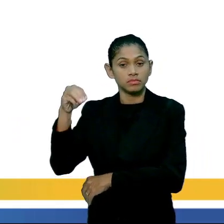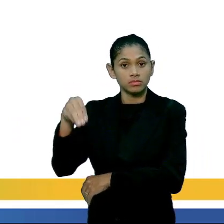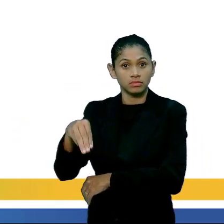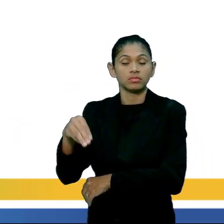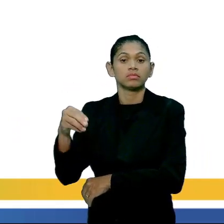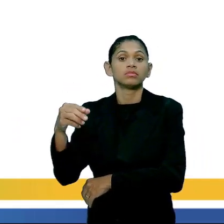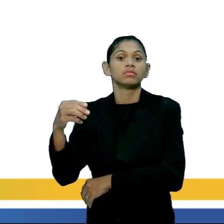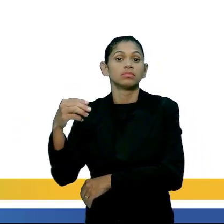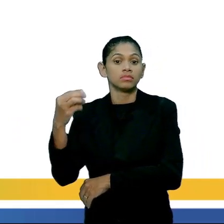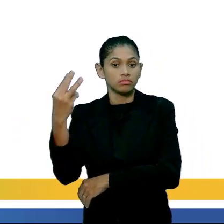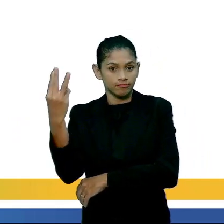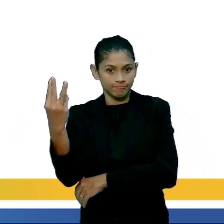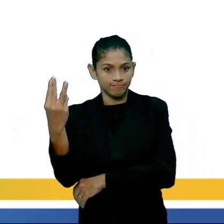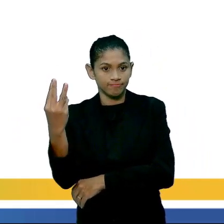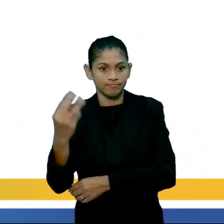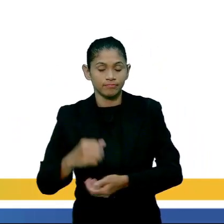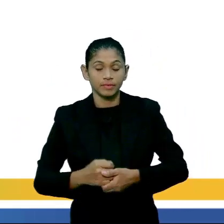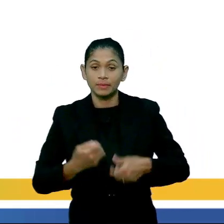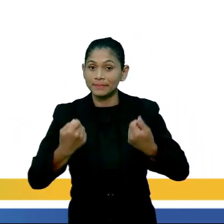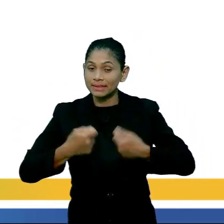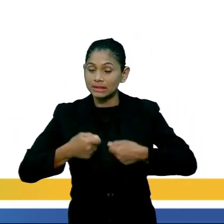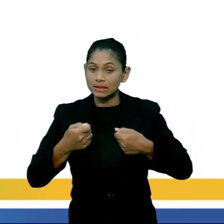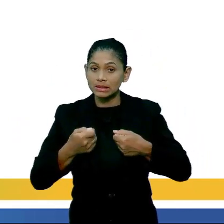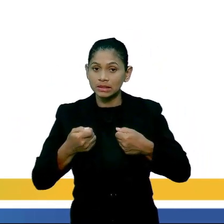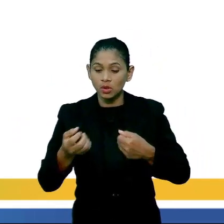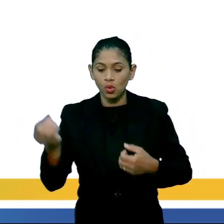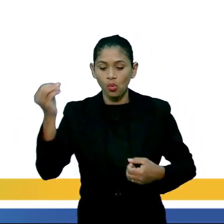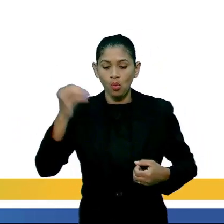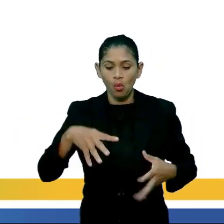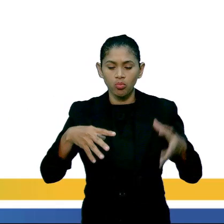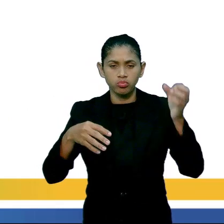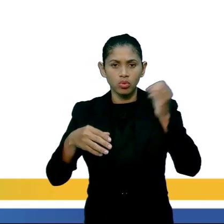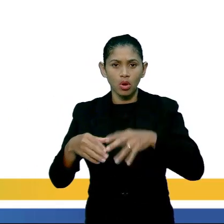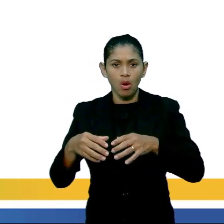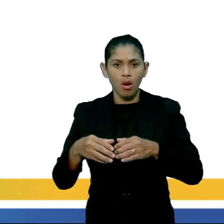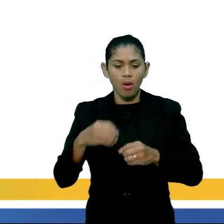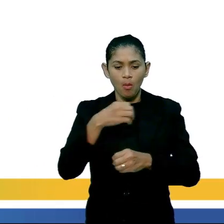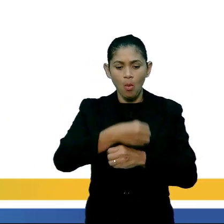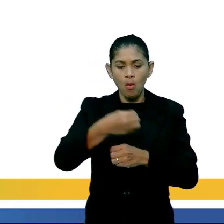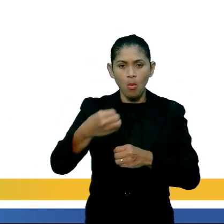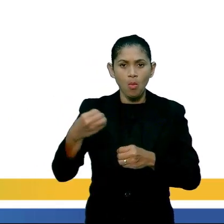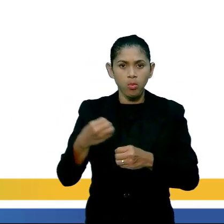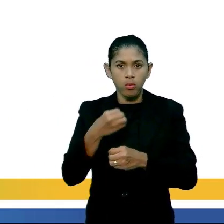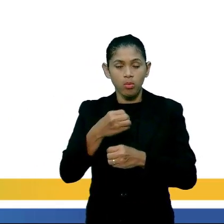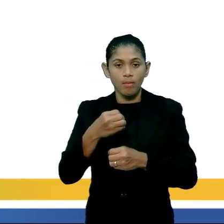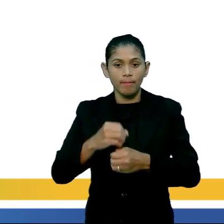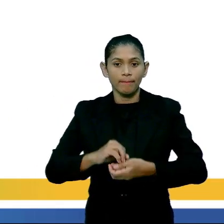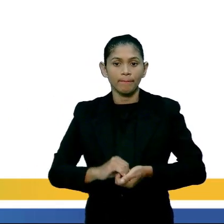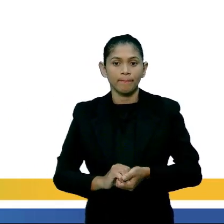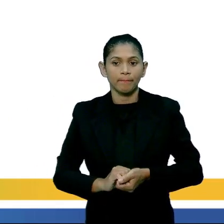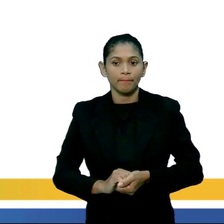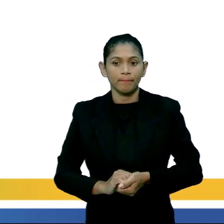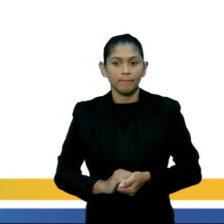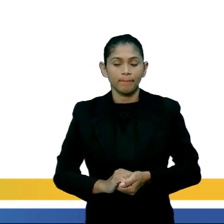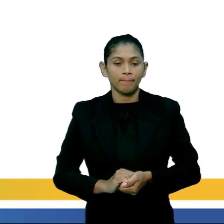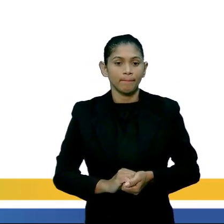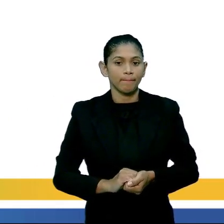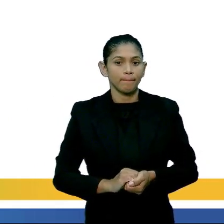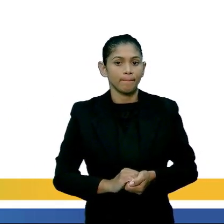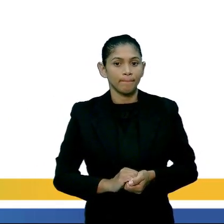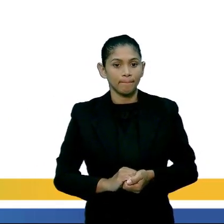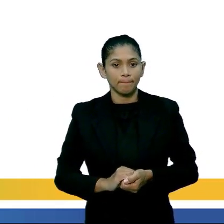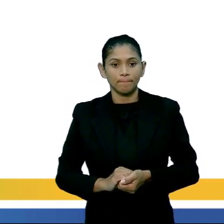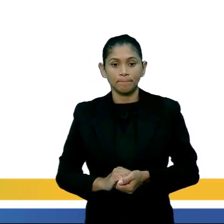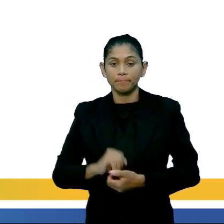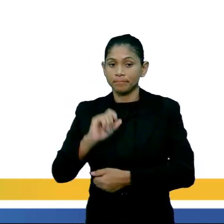devemos acrescentar as bolinhas até que a soma dos volumes dê 84 centímetros cúbicos. Nós temos